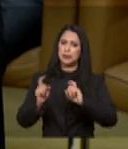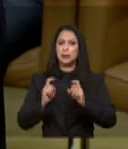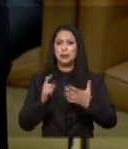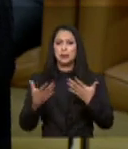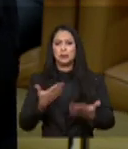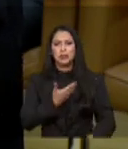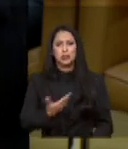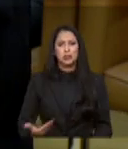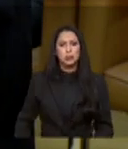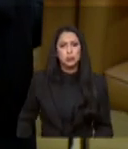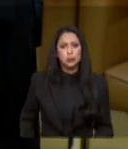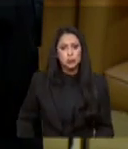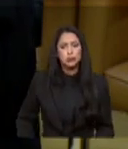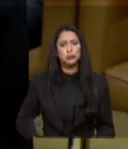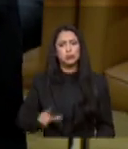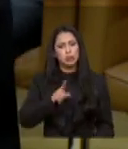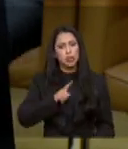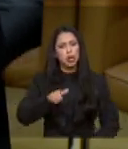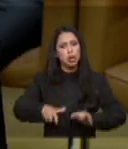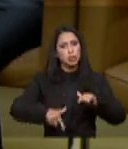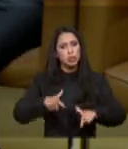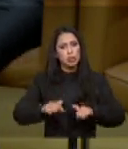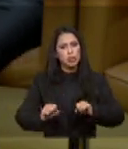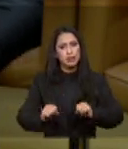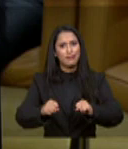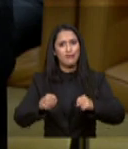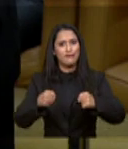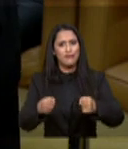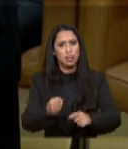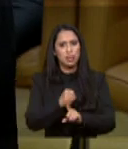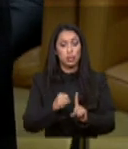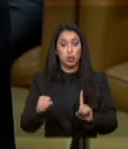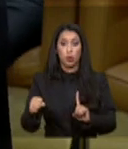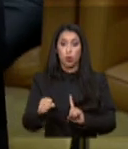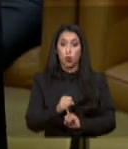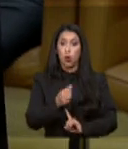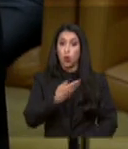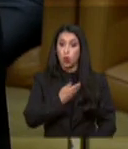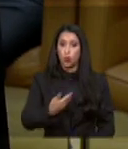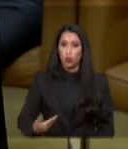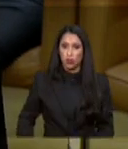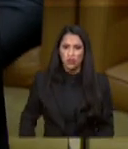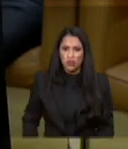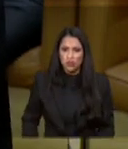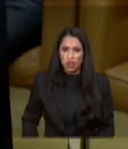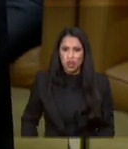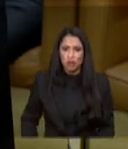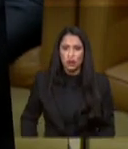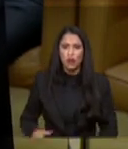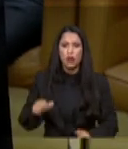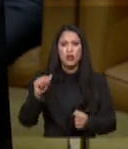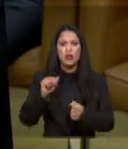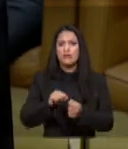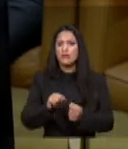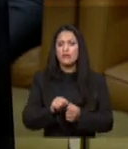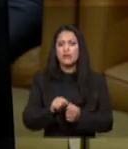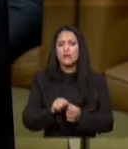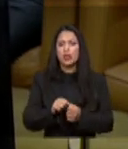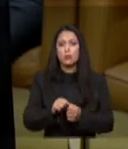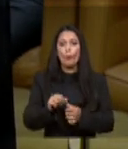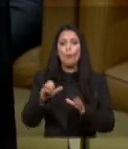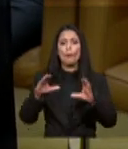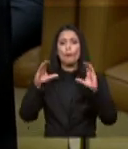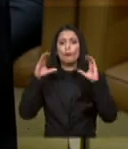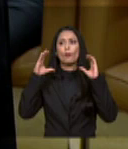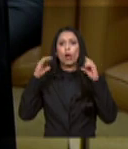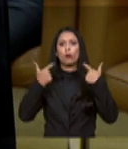bem exercer as suas funções em defesa da sociedade. O governo age e depois omite-se, viola